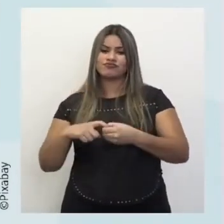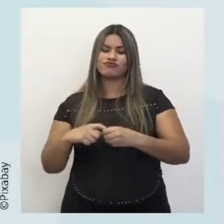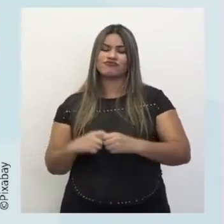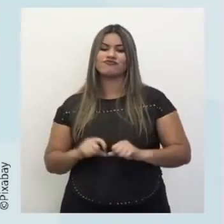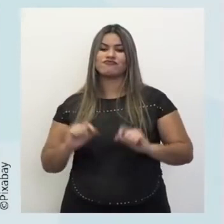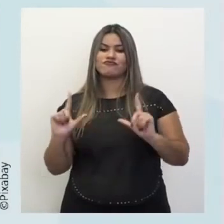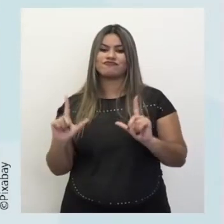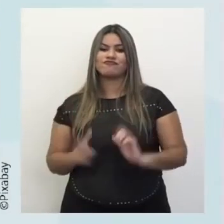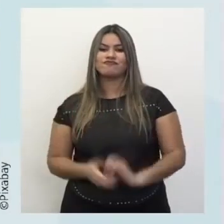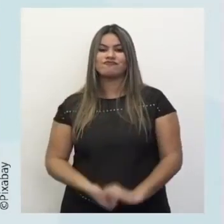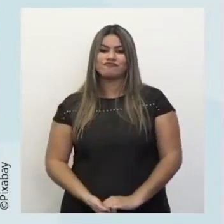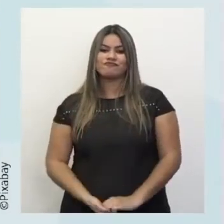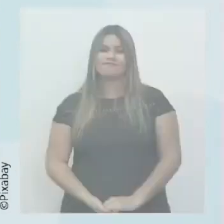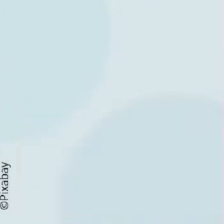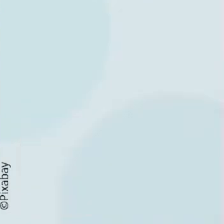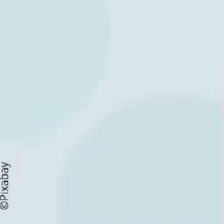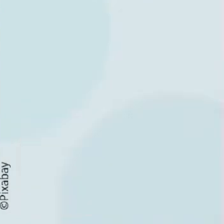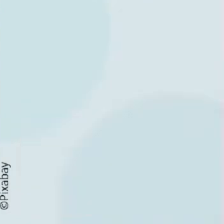Janine conosco.